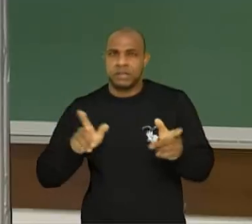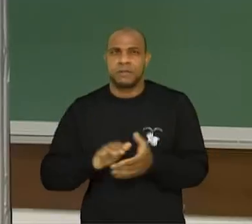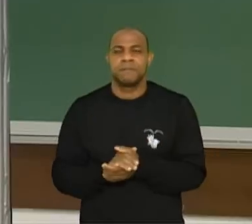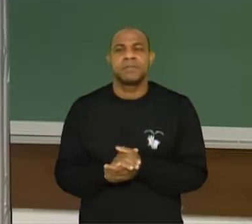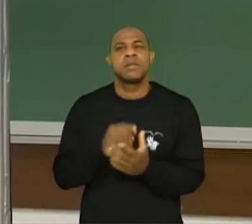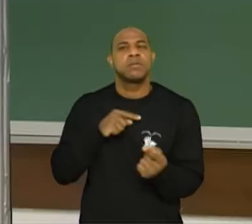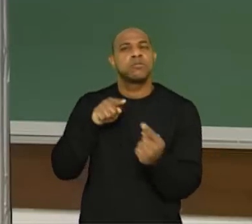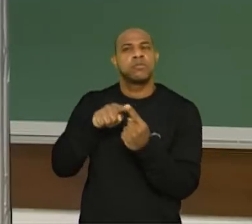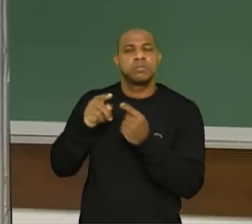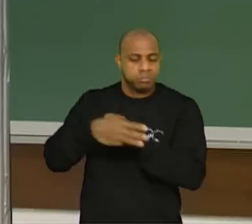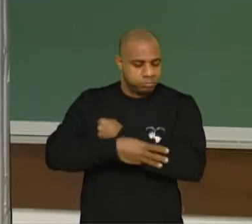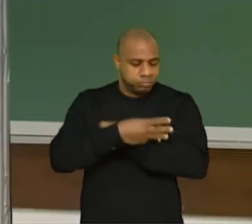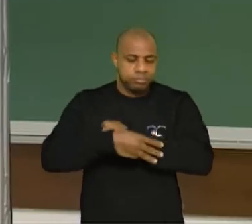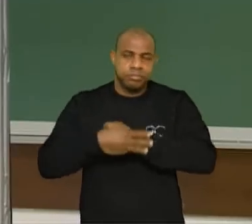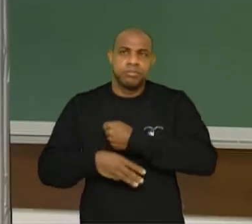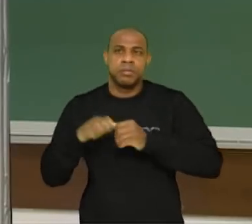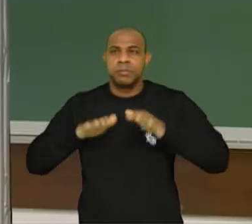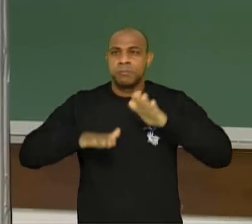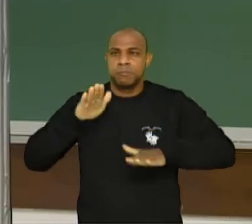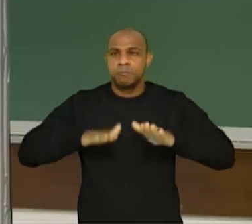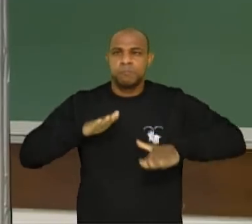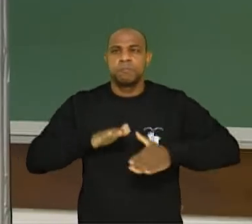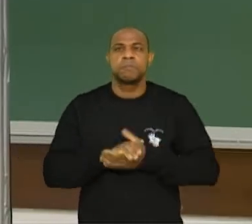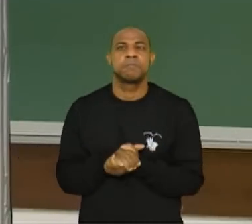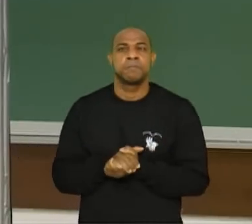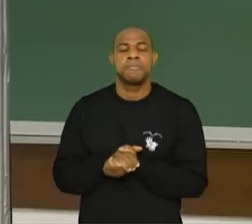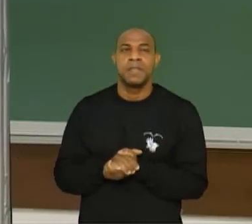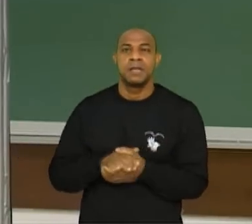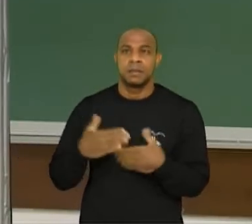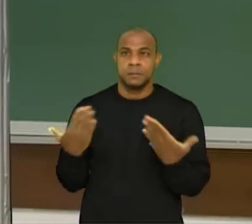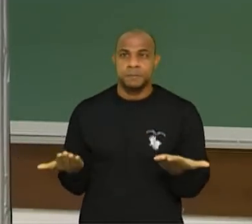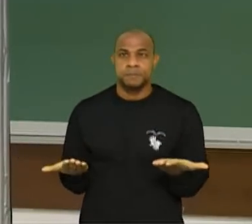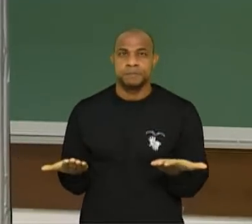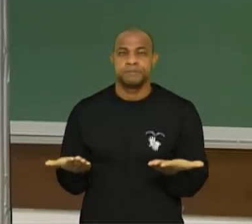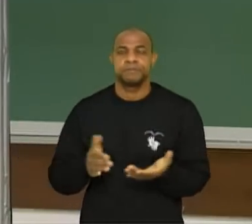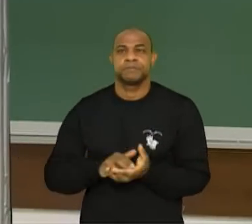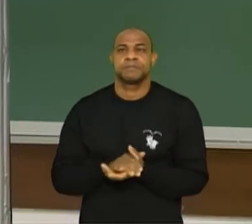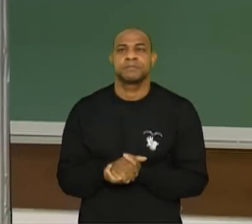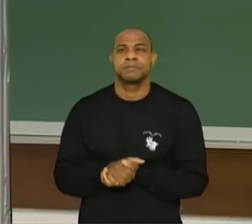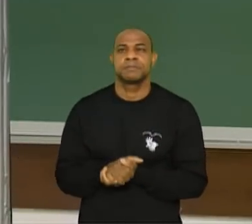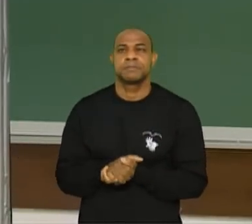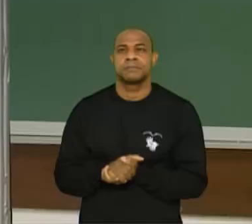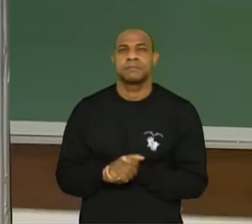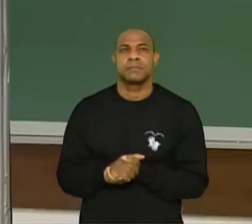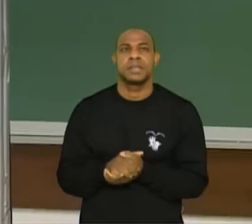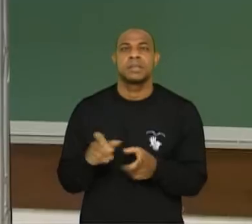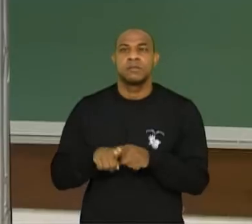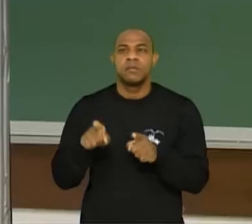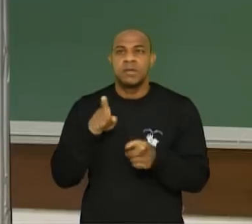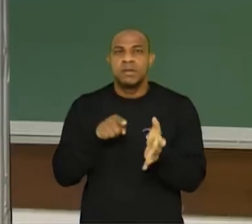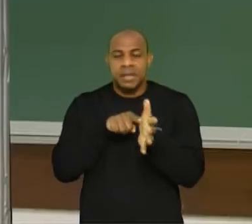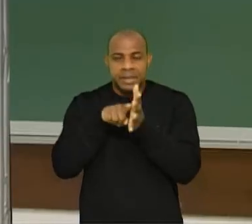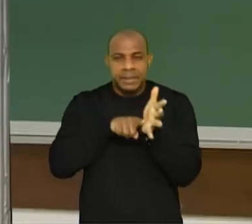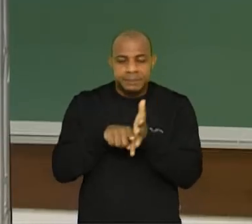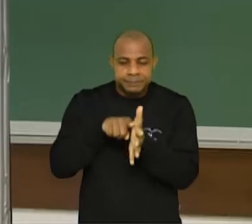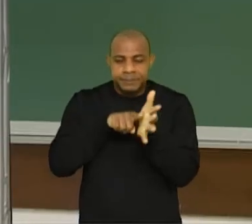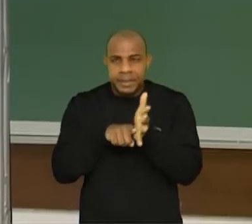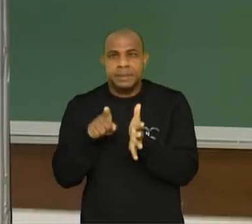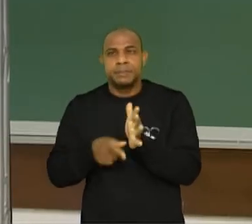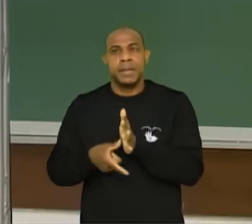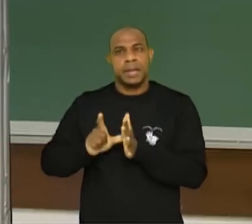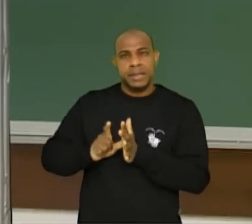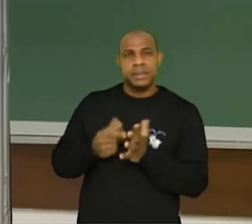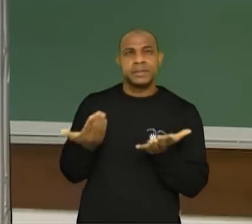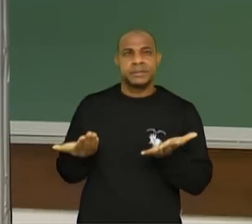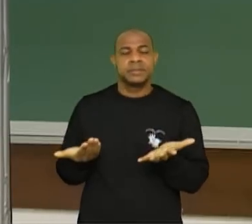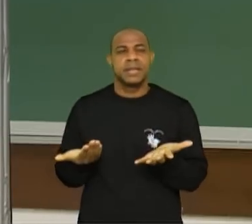tecido e também conforme a função, né? Esses tecidos, assim, eles foram analisados, né, primeiramente, né?